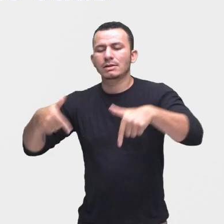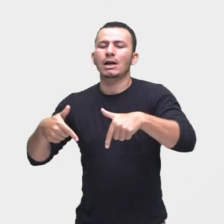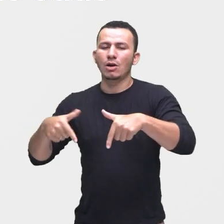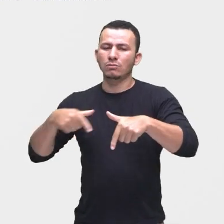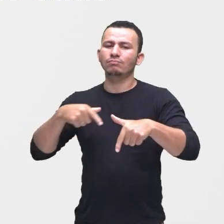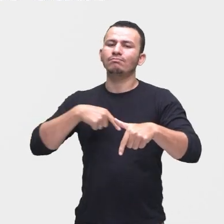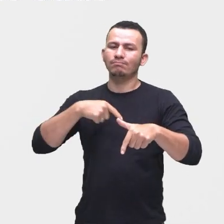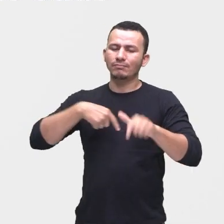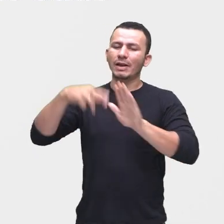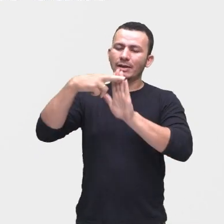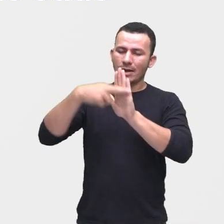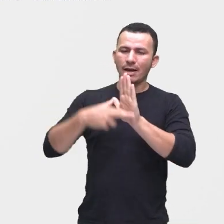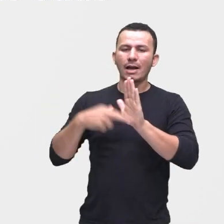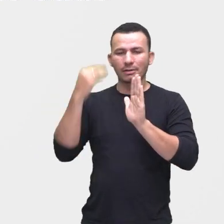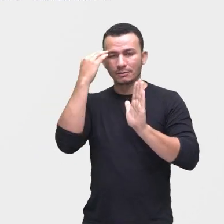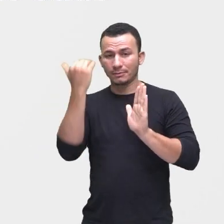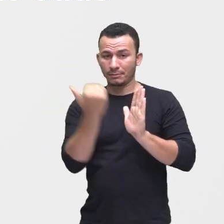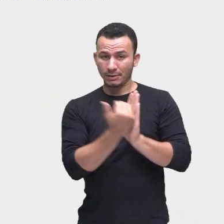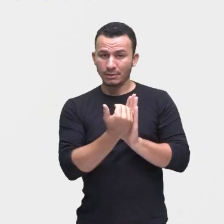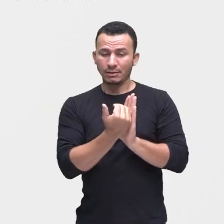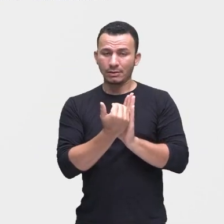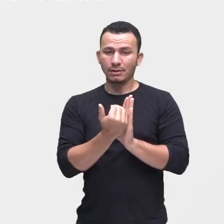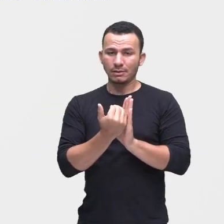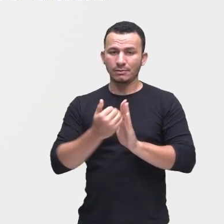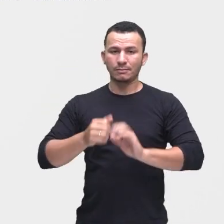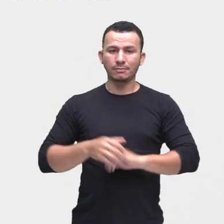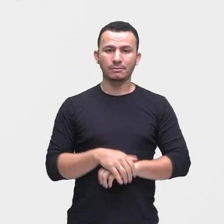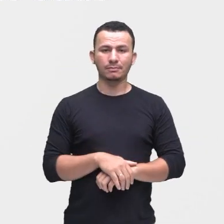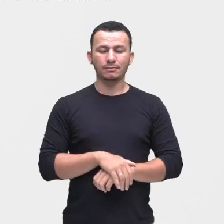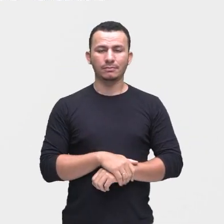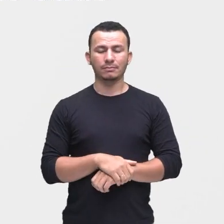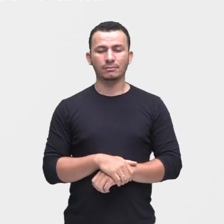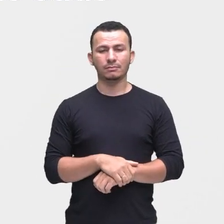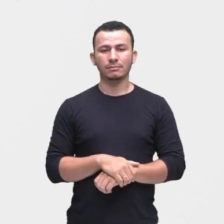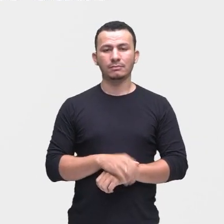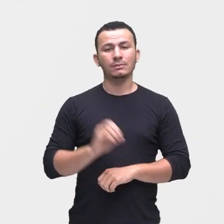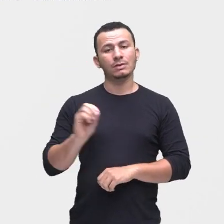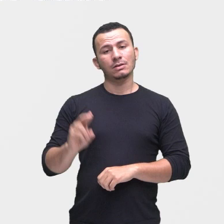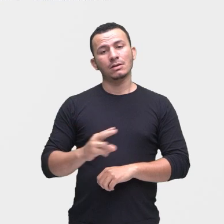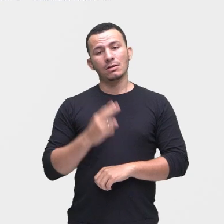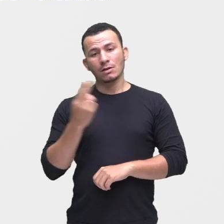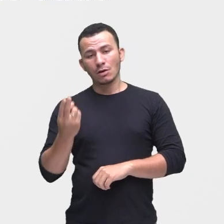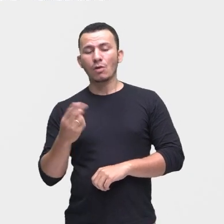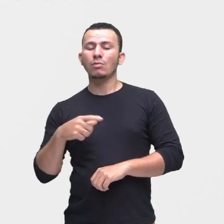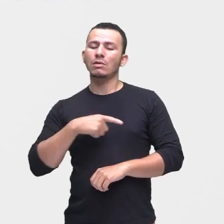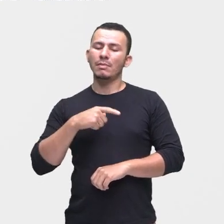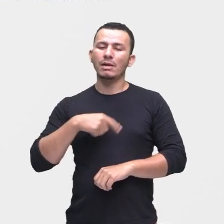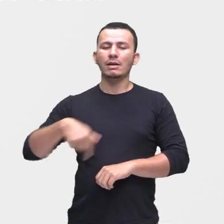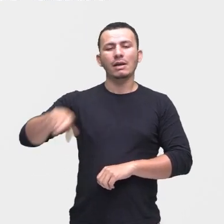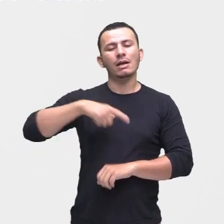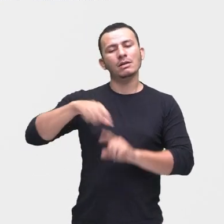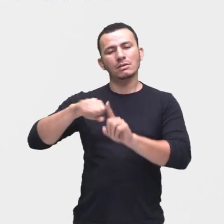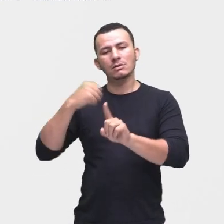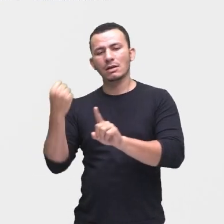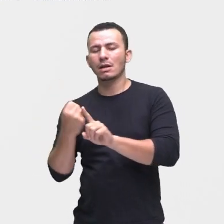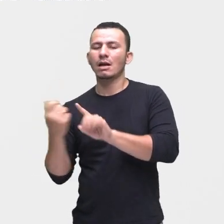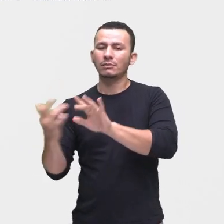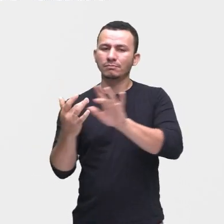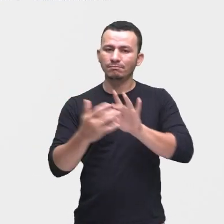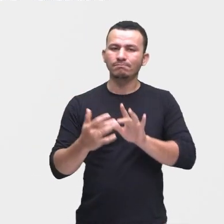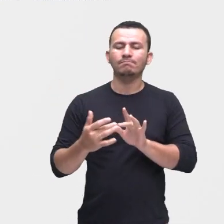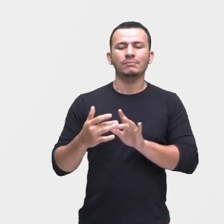indivíduos nas suas ações mútuas ou as do indivíduo com a comunidade, visando preservar